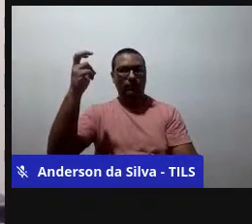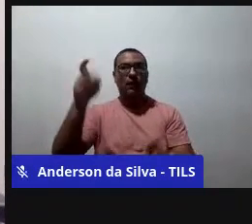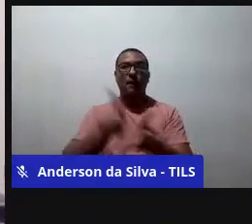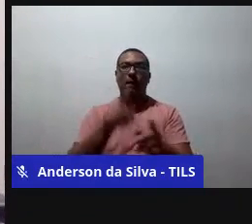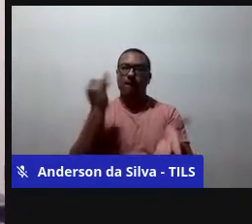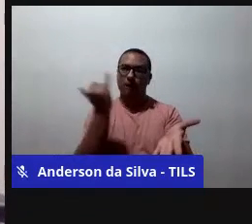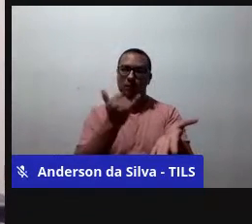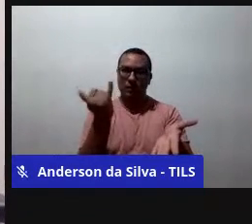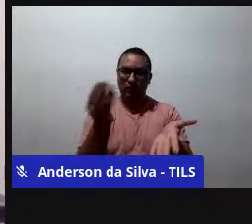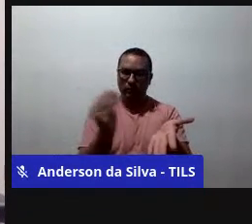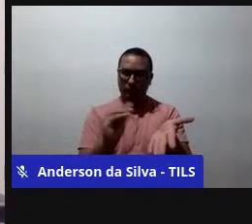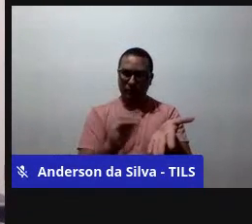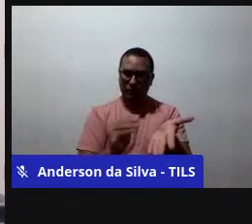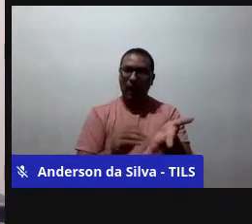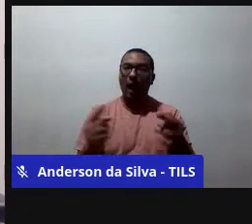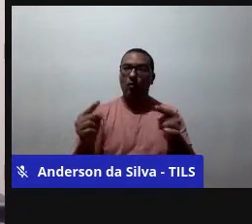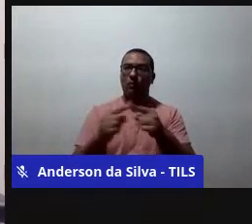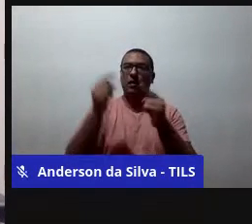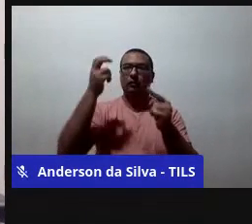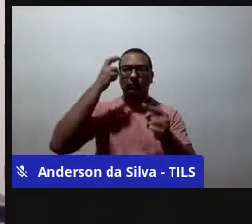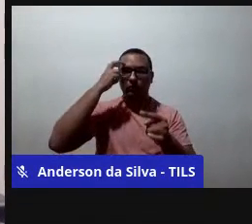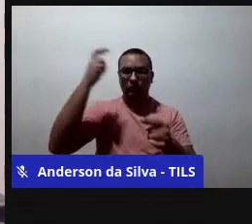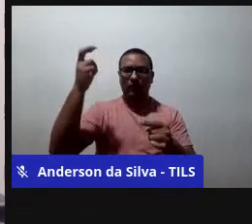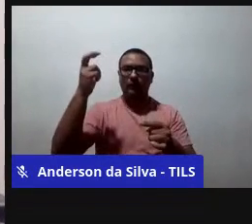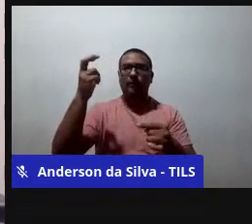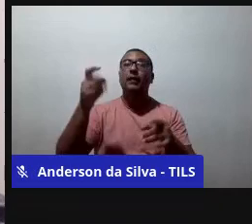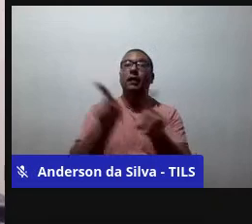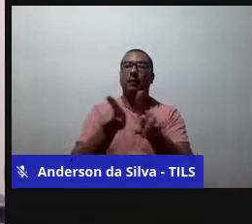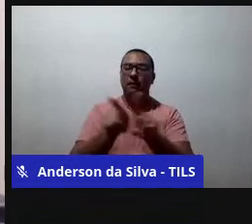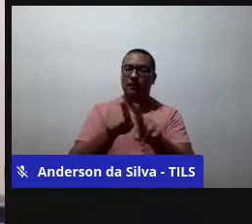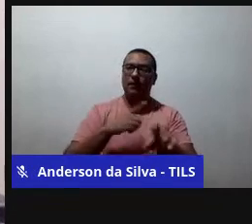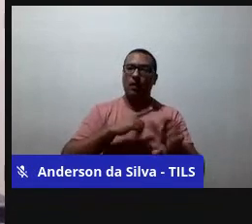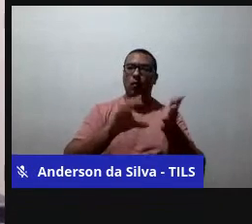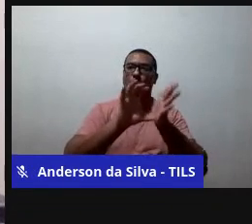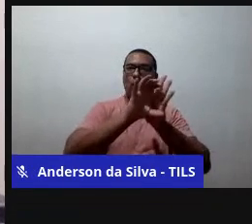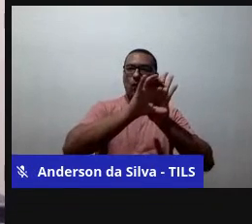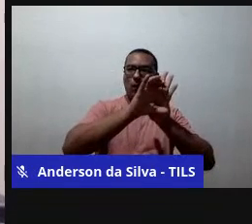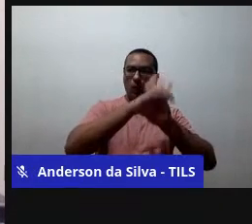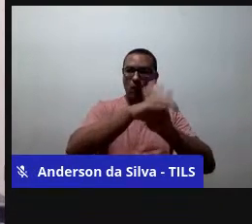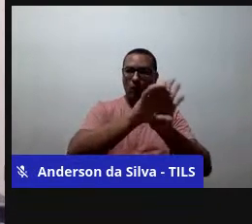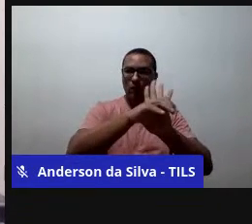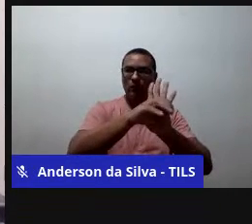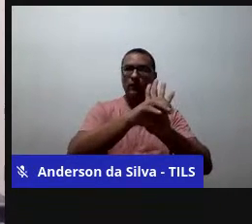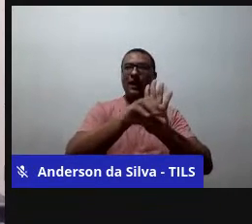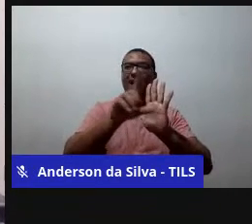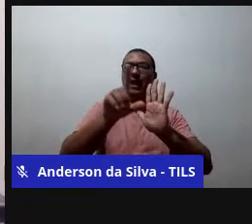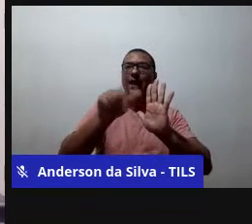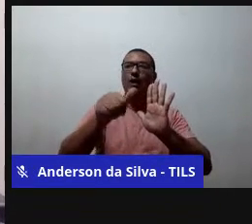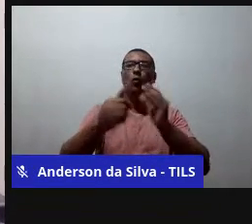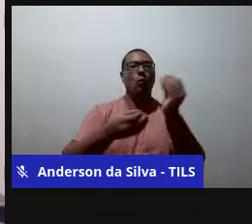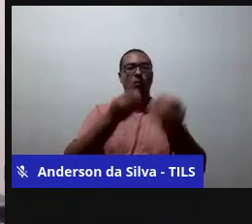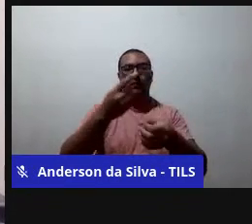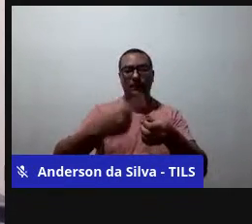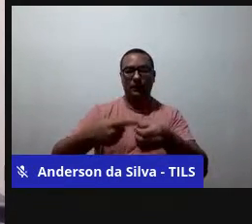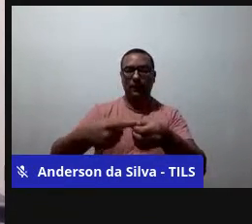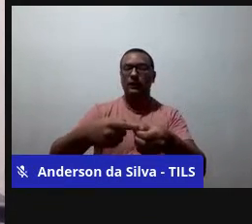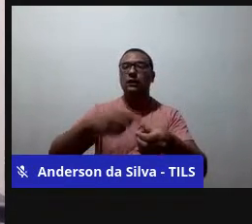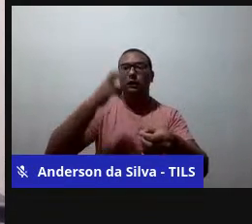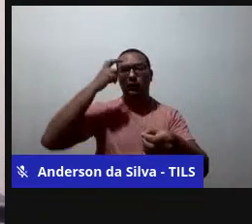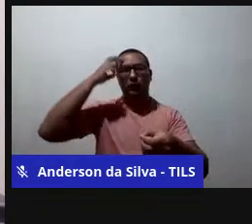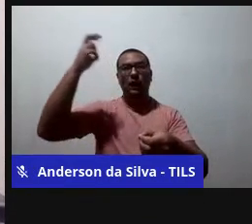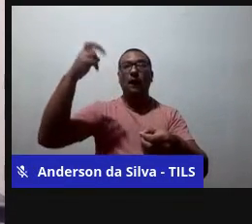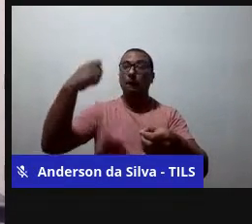que gera inteligência, é exatamente o conceito do que seria uma cidade inteligente. Então, uma cidade